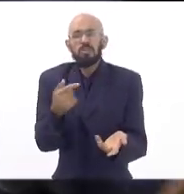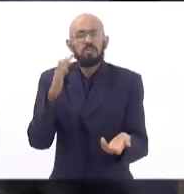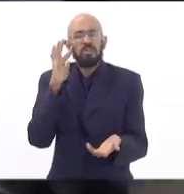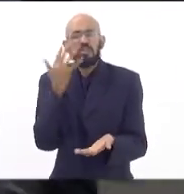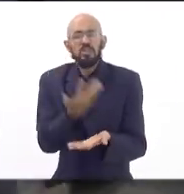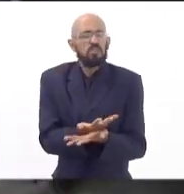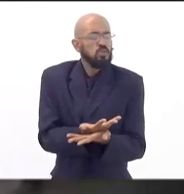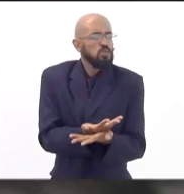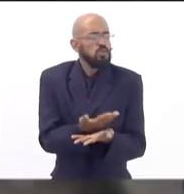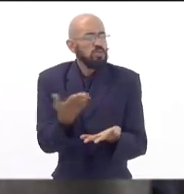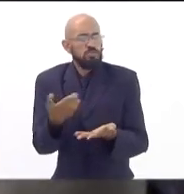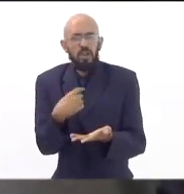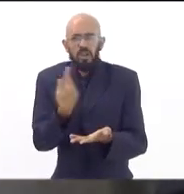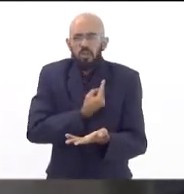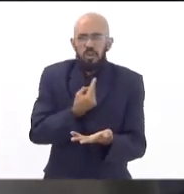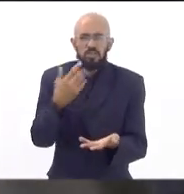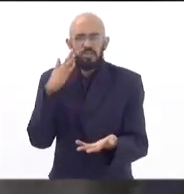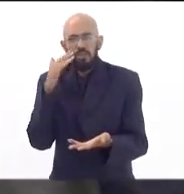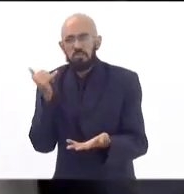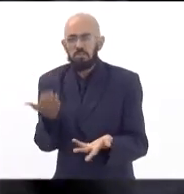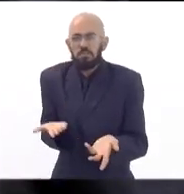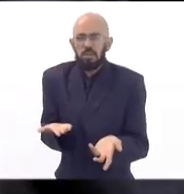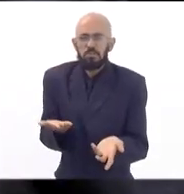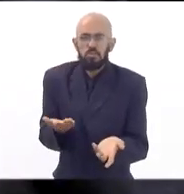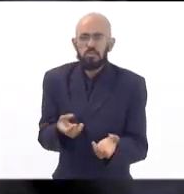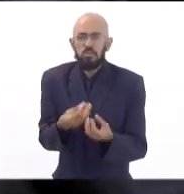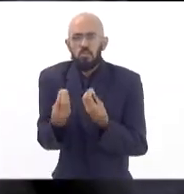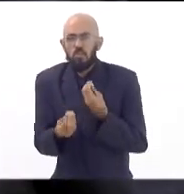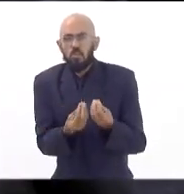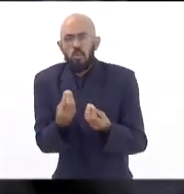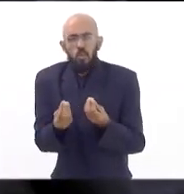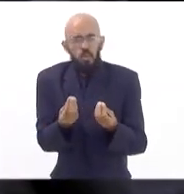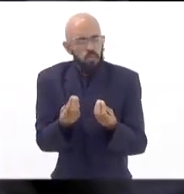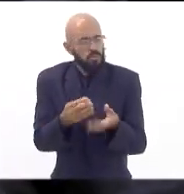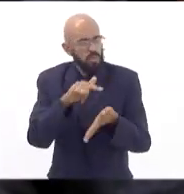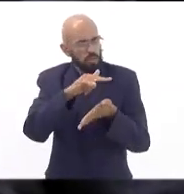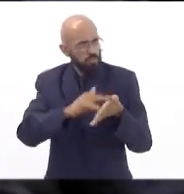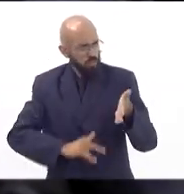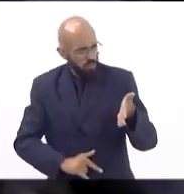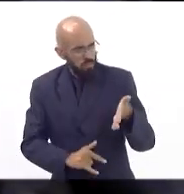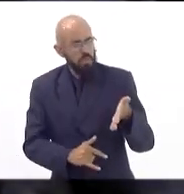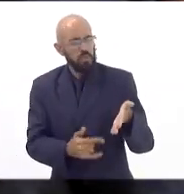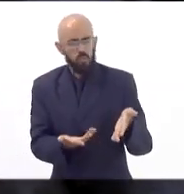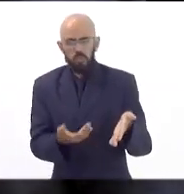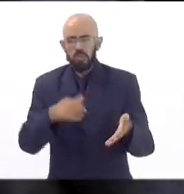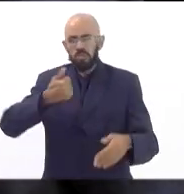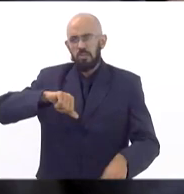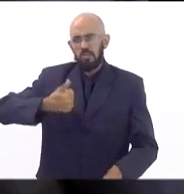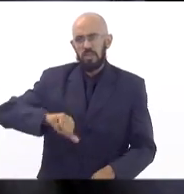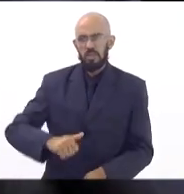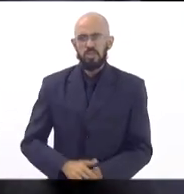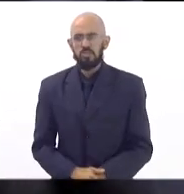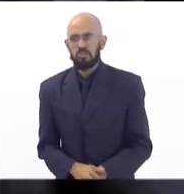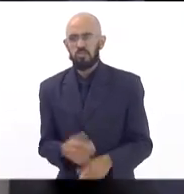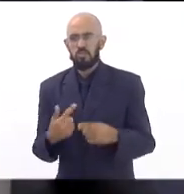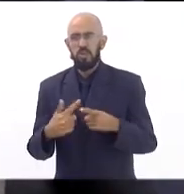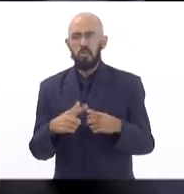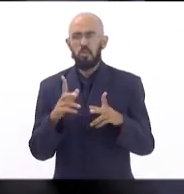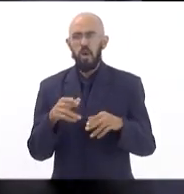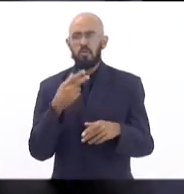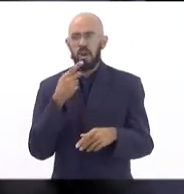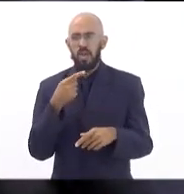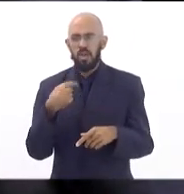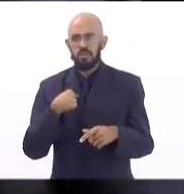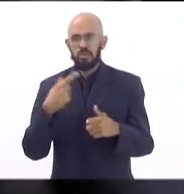soluções aqui para a gente poder ter isso aqui é documentado e adicionar e usado por quê que eu falei ser um